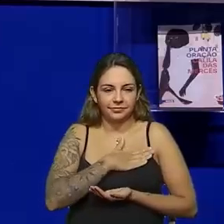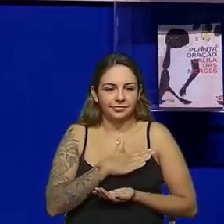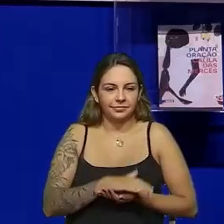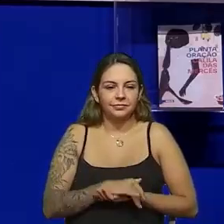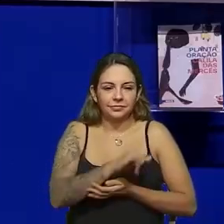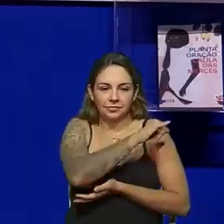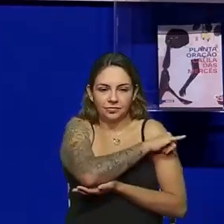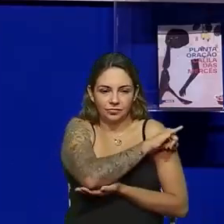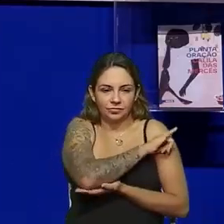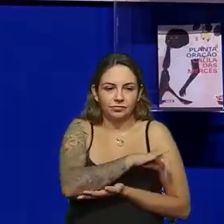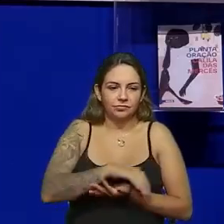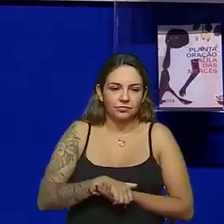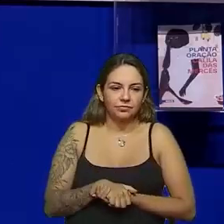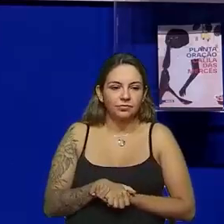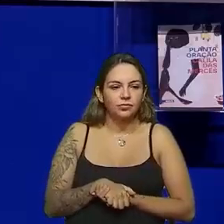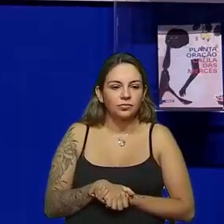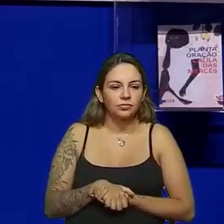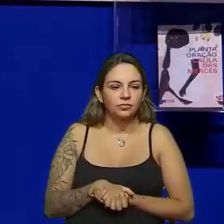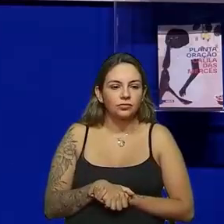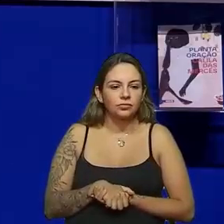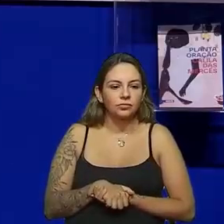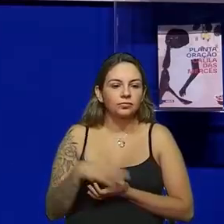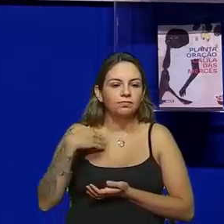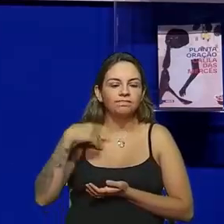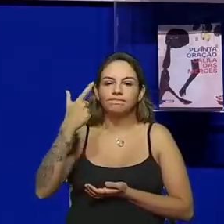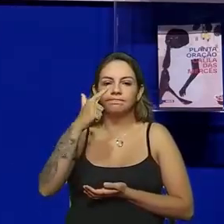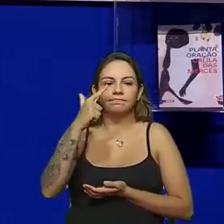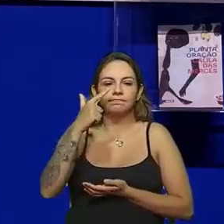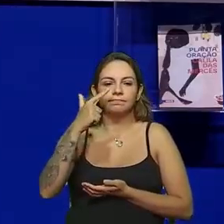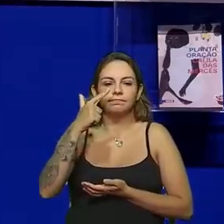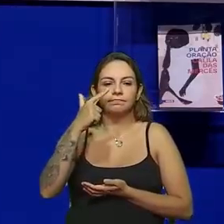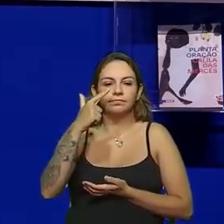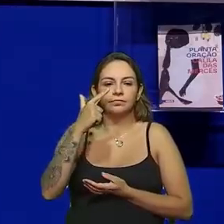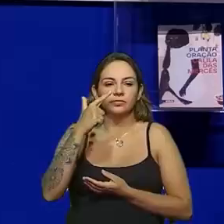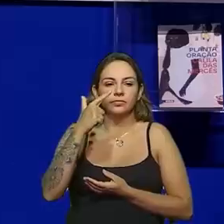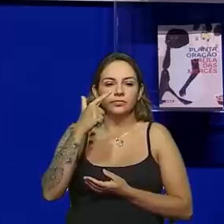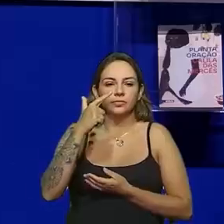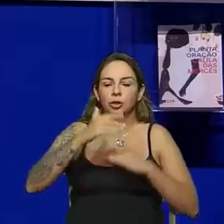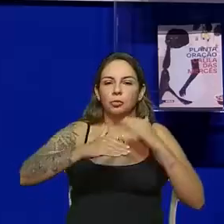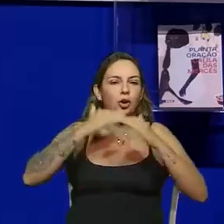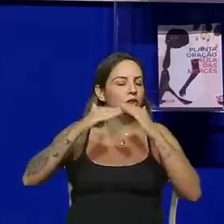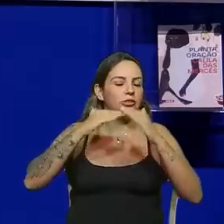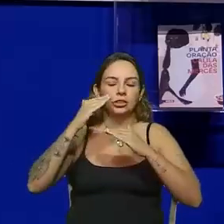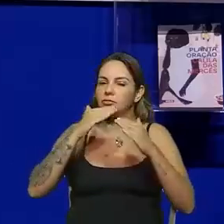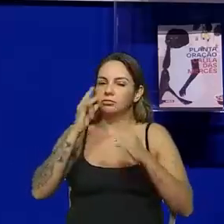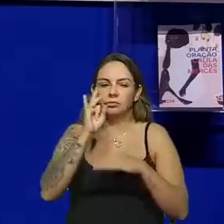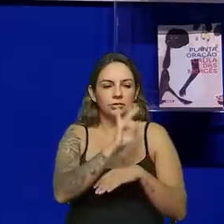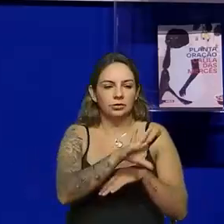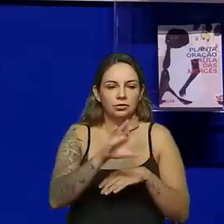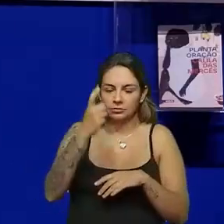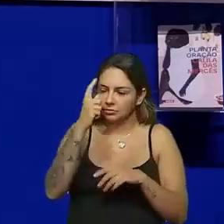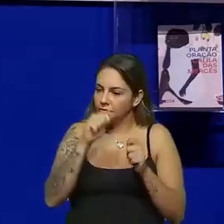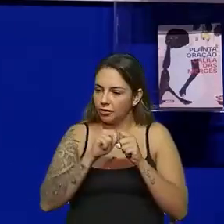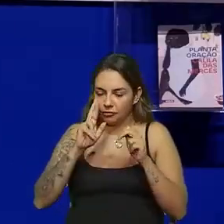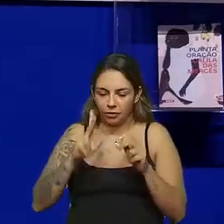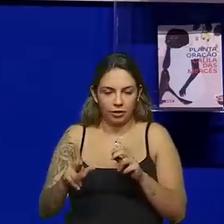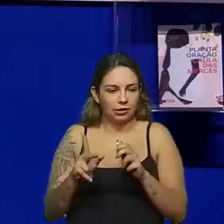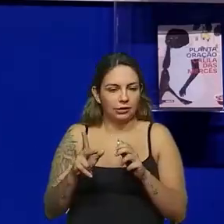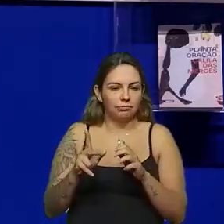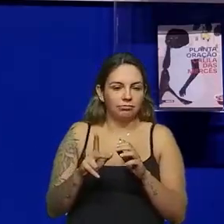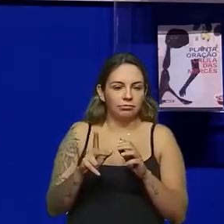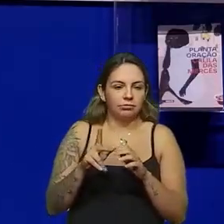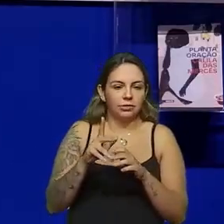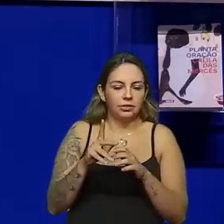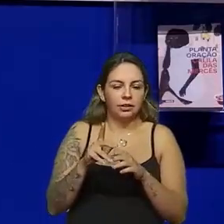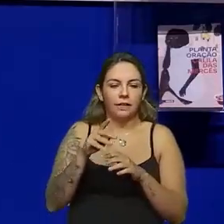queridas no Rio de Janeiro, eu não tenho processo. Cada obra eu sou um Paulo Scott diferente,